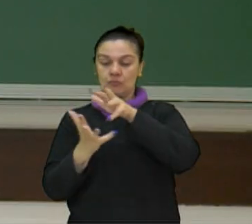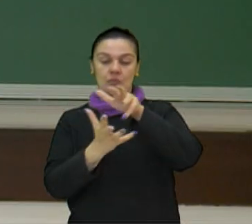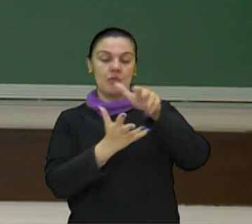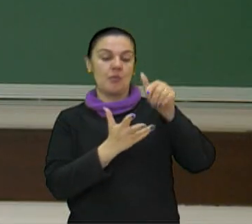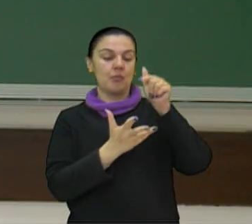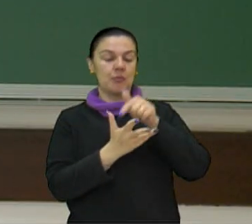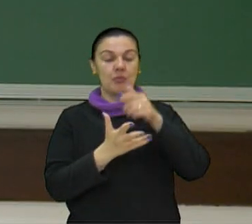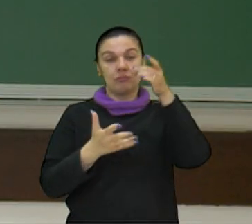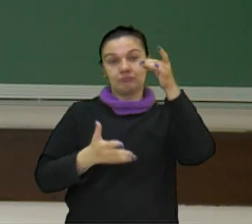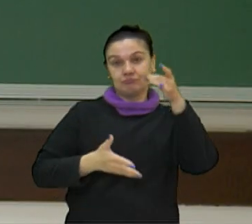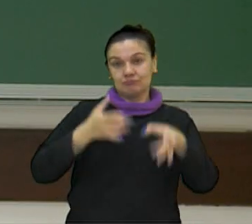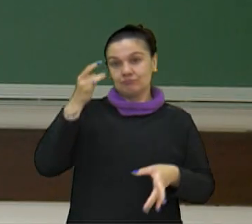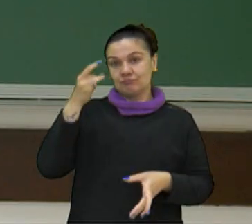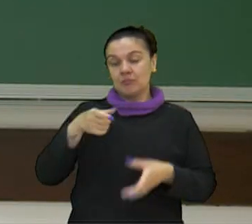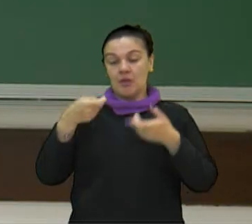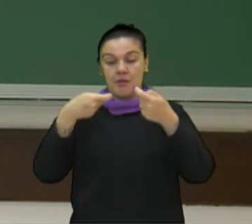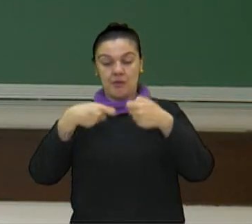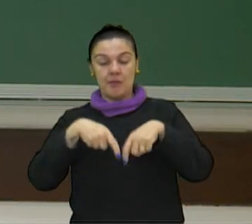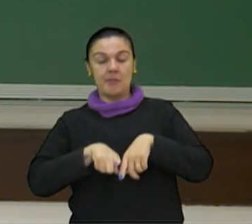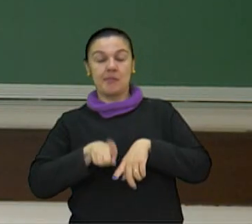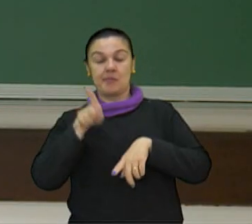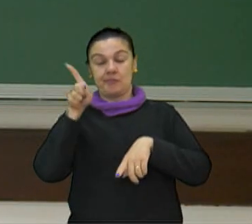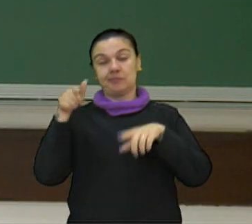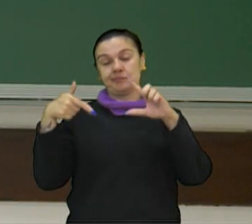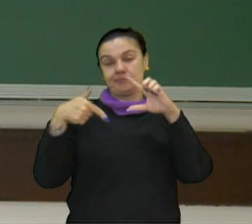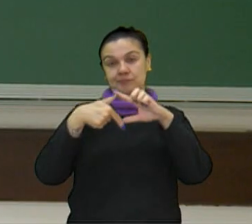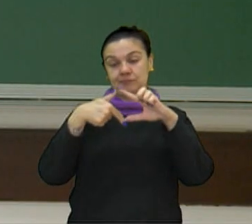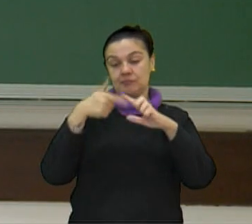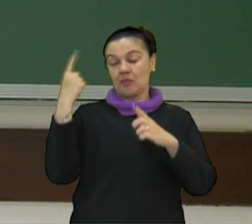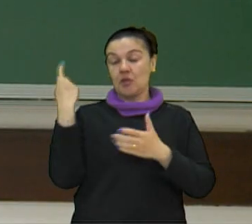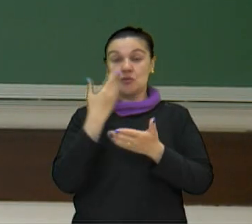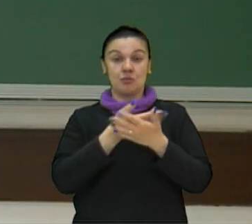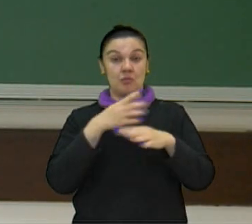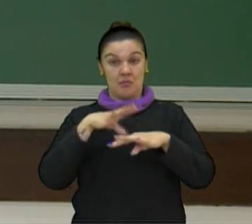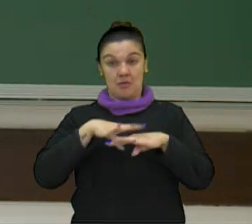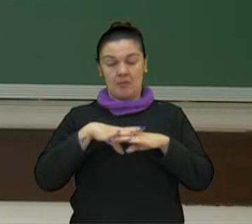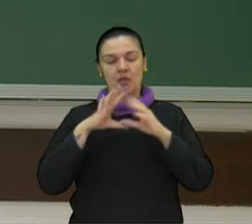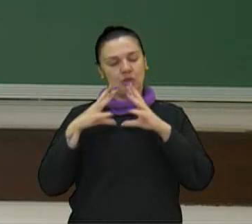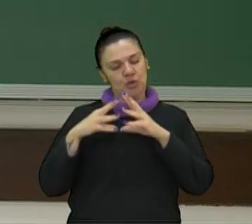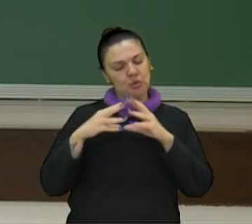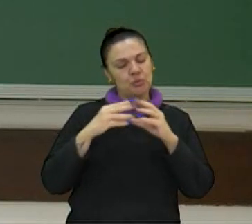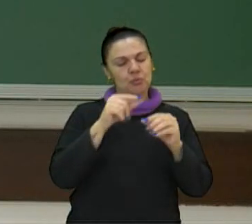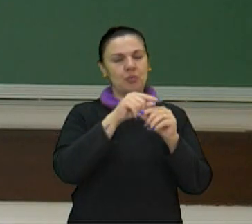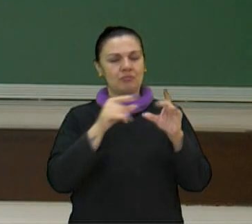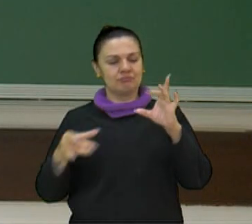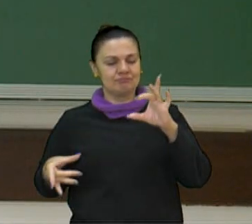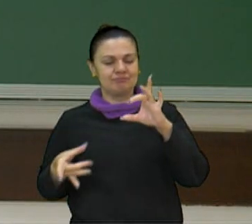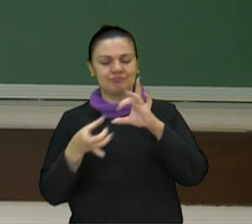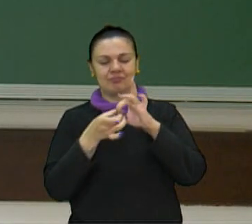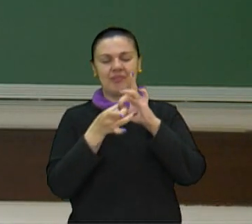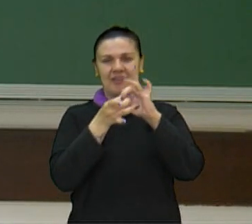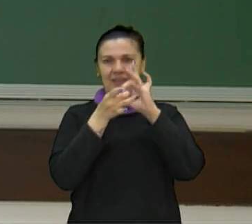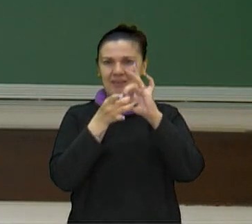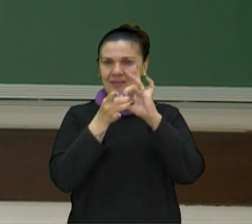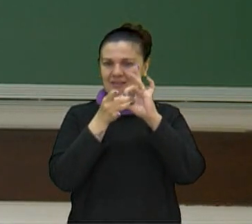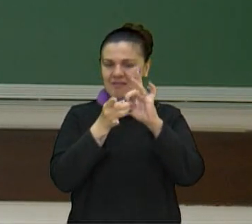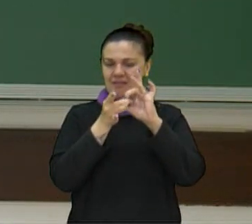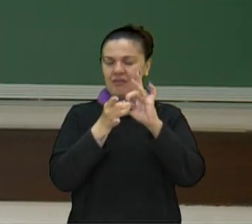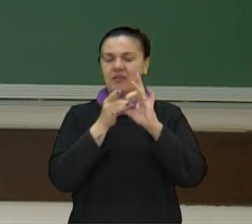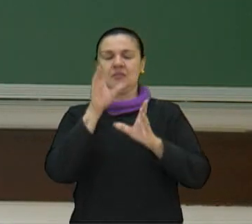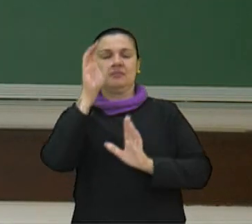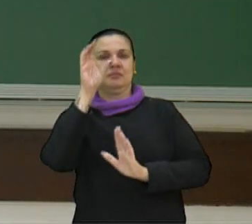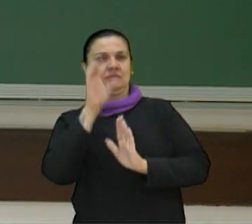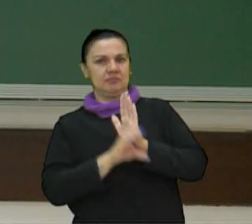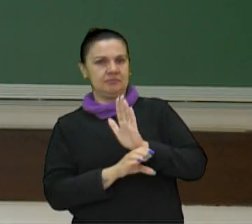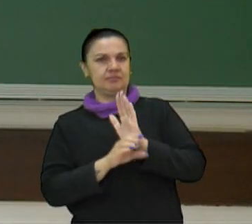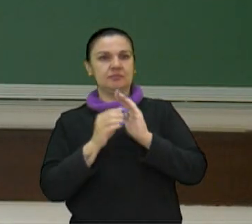a derivação necessária desse triângulo, como a gente estuda em matemática. Tudo está muito bem conectado ao conceito